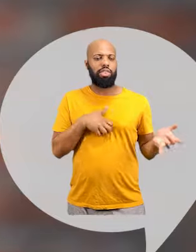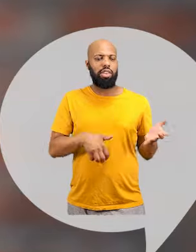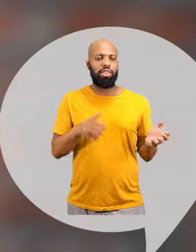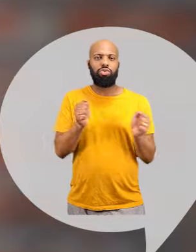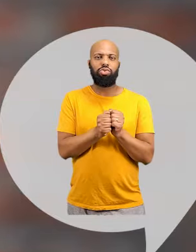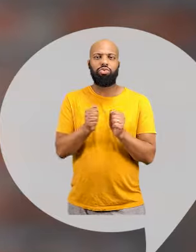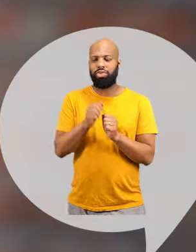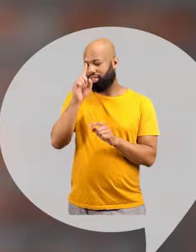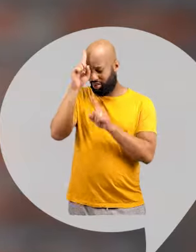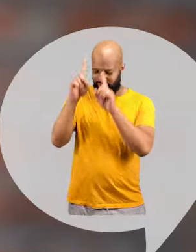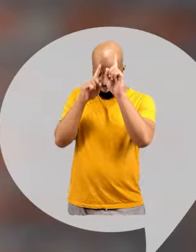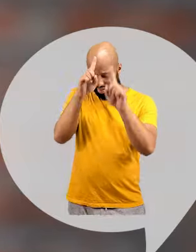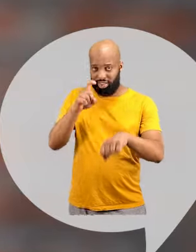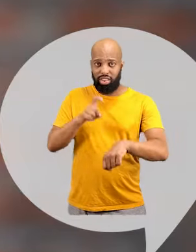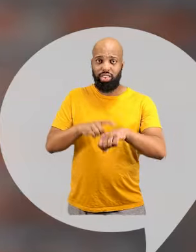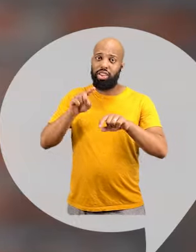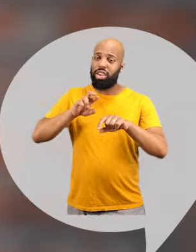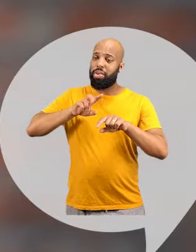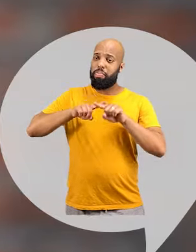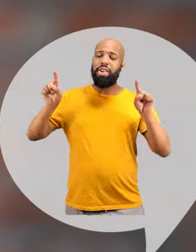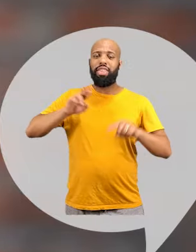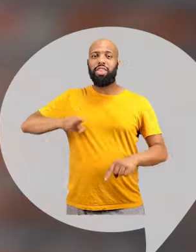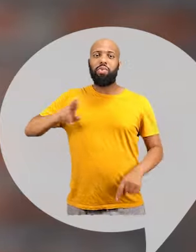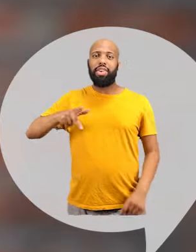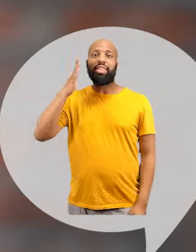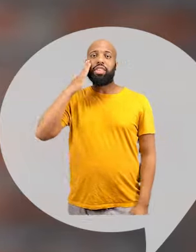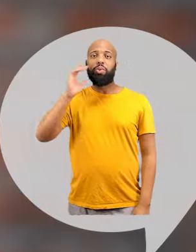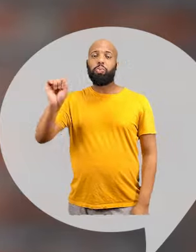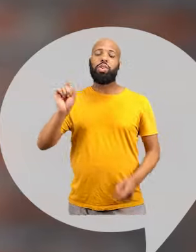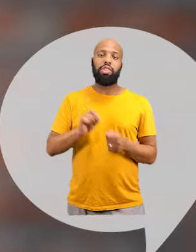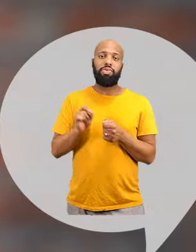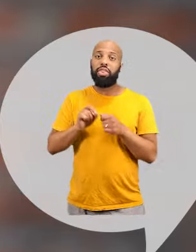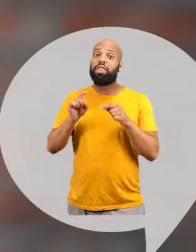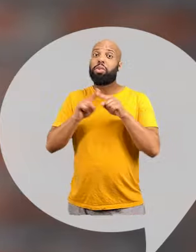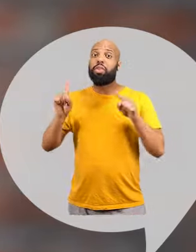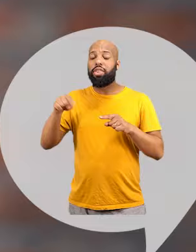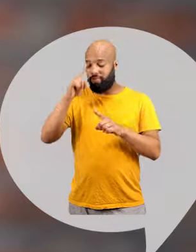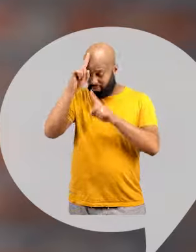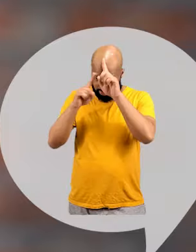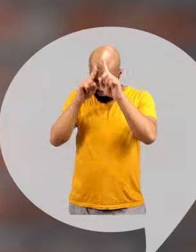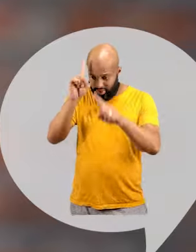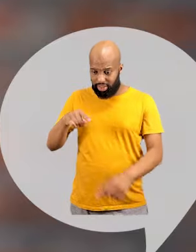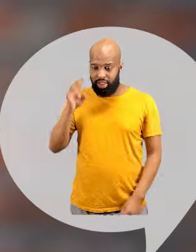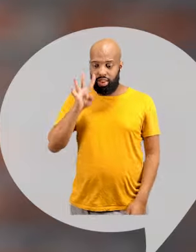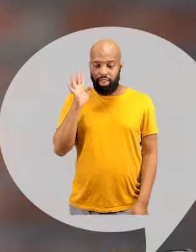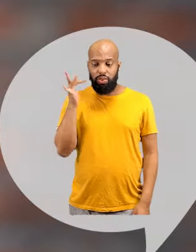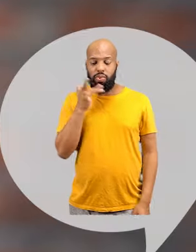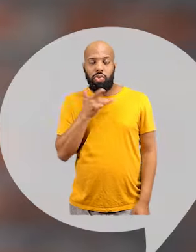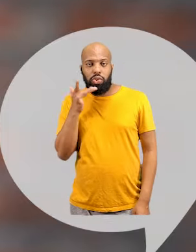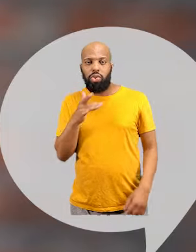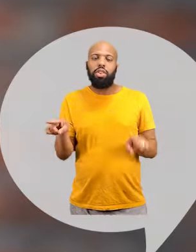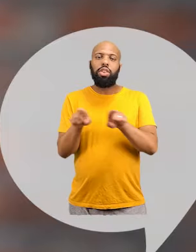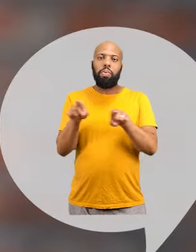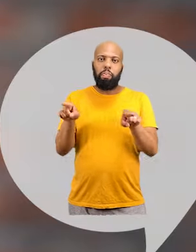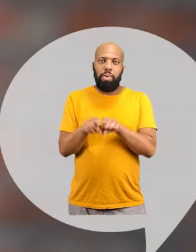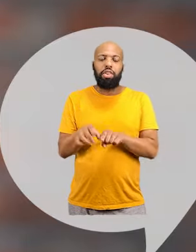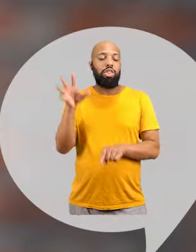junto e é tipo um improviso Só que não é ele sabe o que eles estão fazendo só que é um improviso ao mesmo tempo é muito gostoso de ouvir